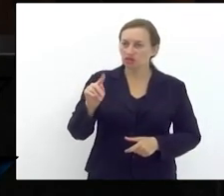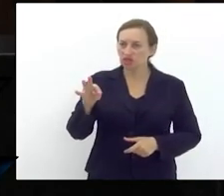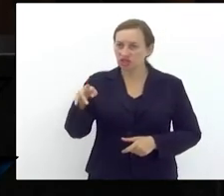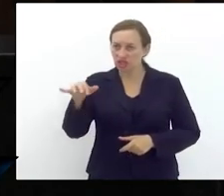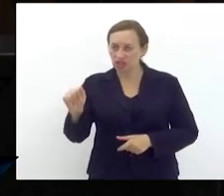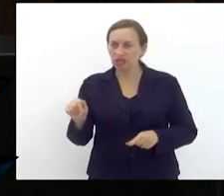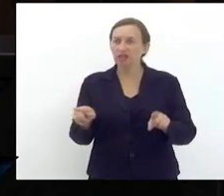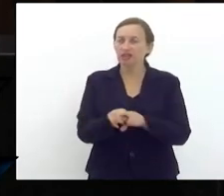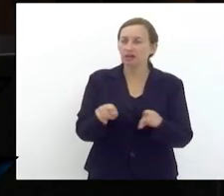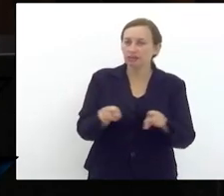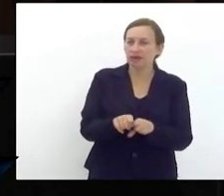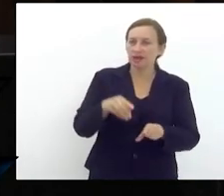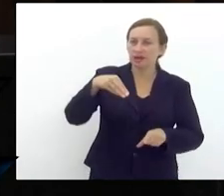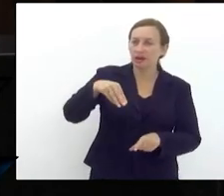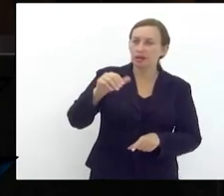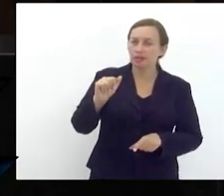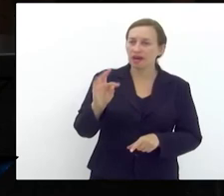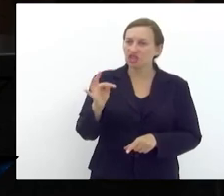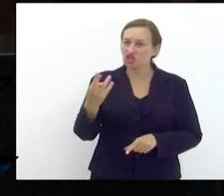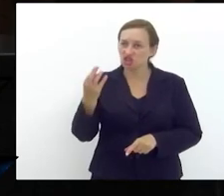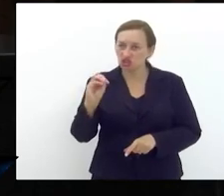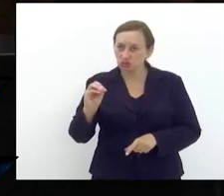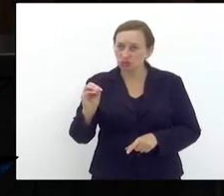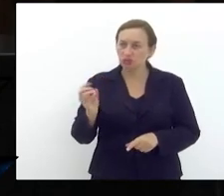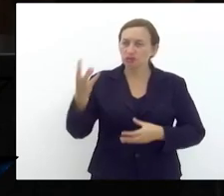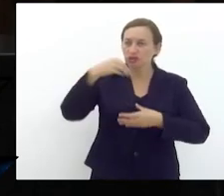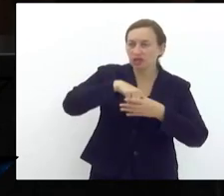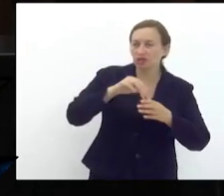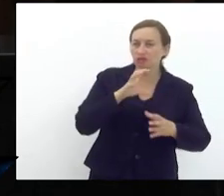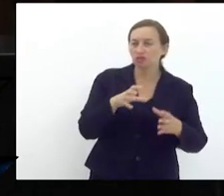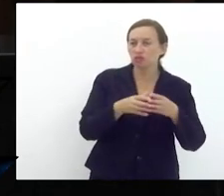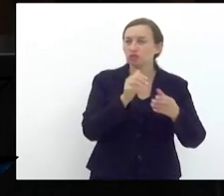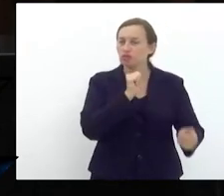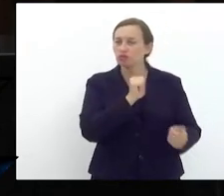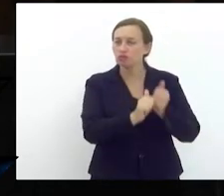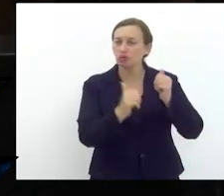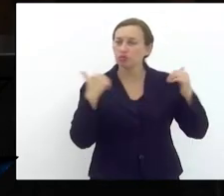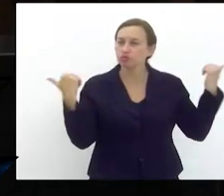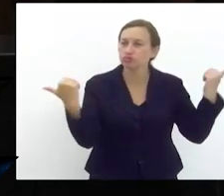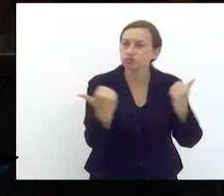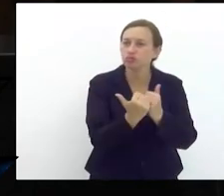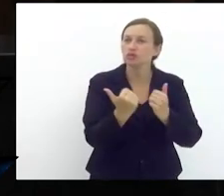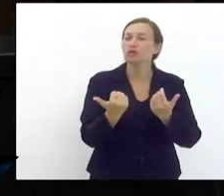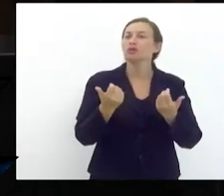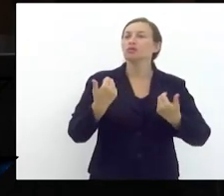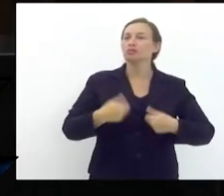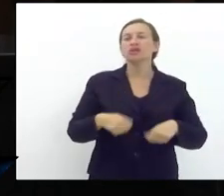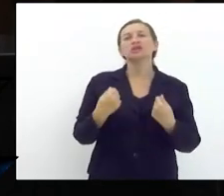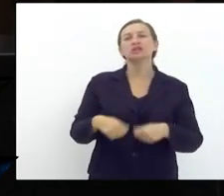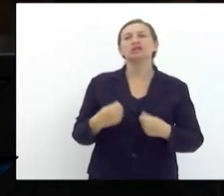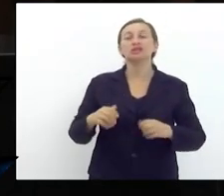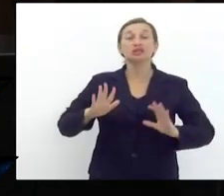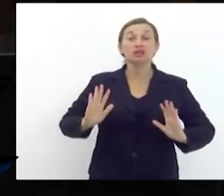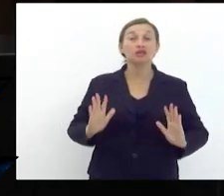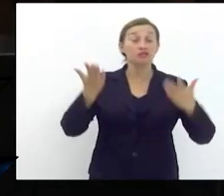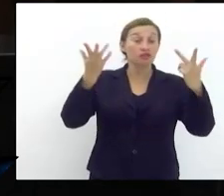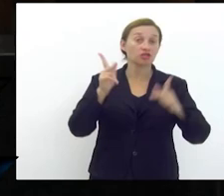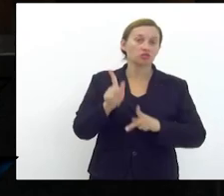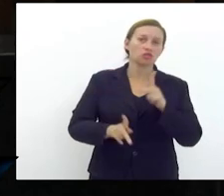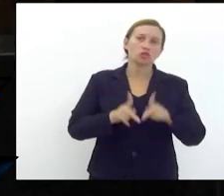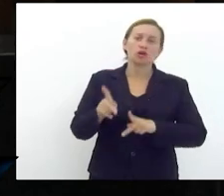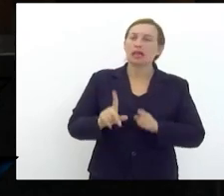lgbtfobia dentro dos Estados os estados eles precisam ser expressões das Festas Populares